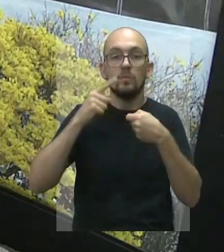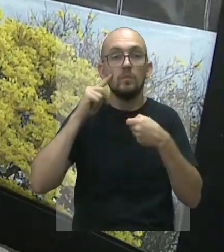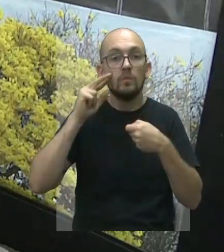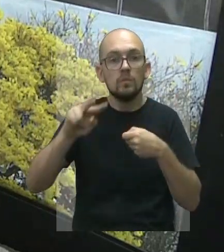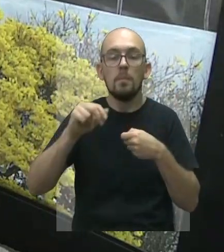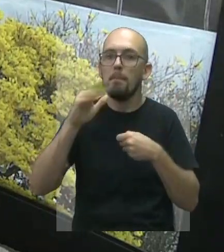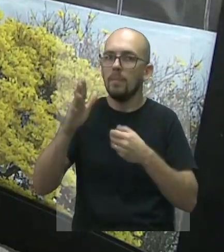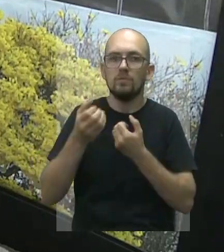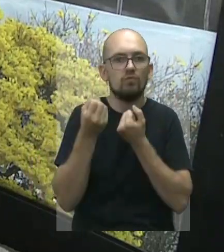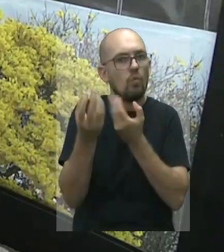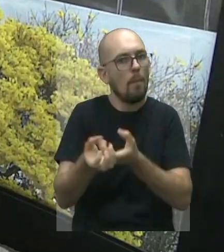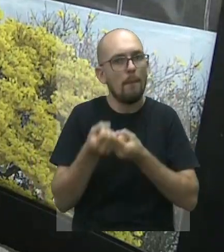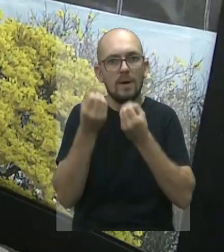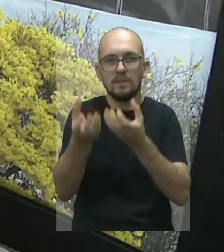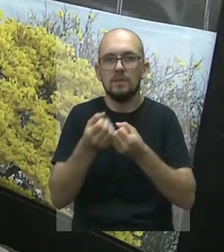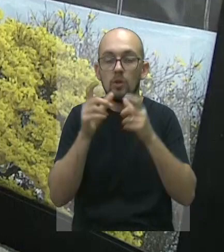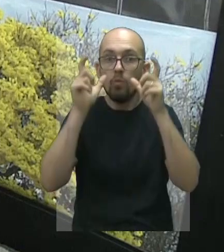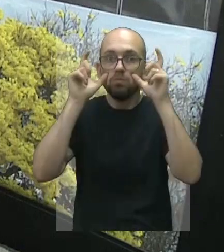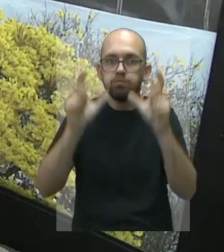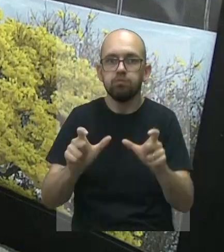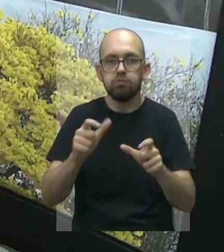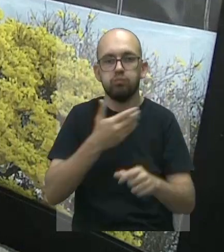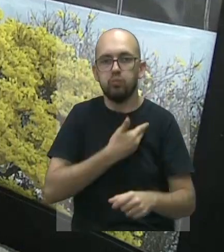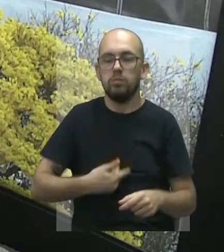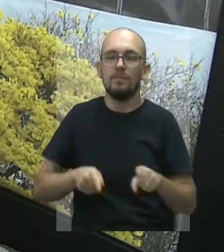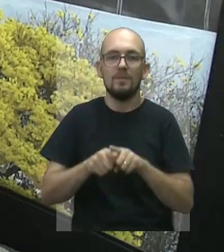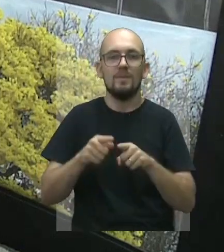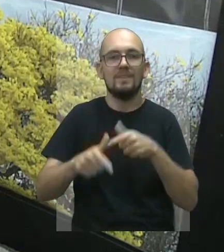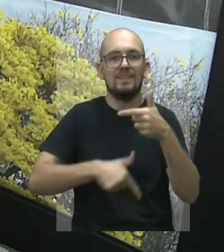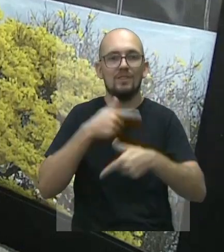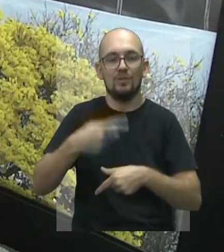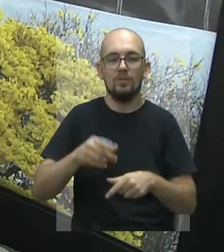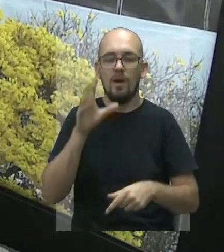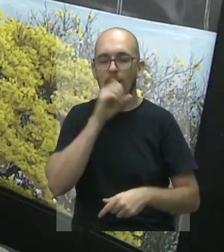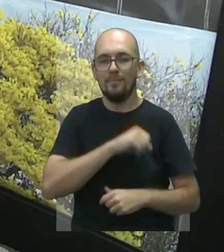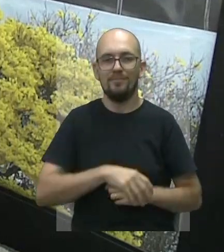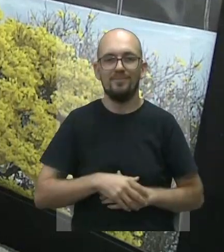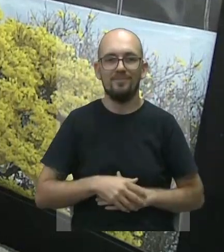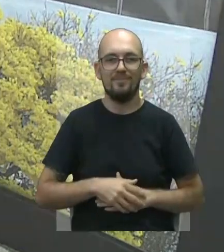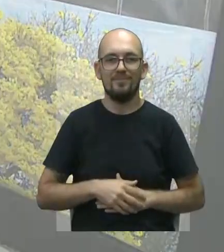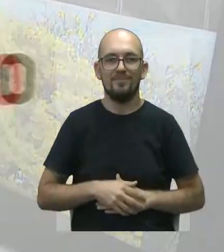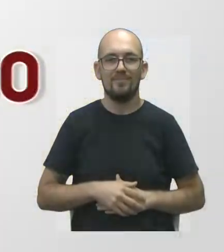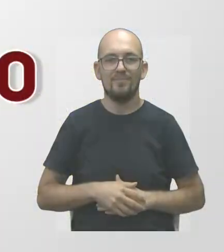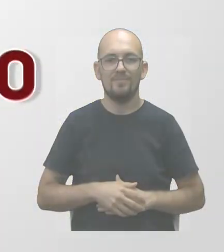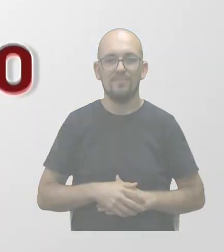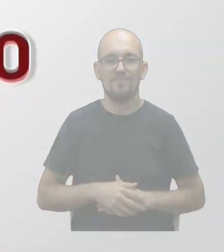muito mais informação de utilidade pública e de prestação de serviço. É um instante só.